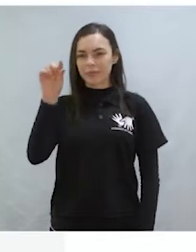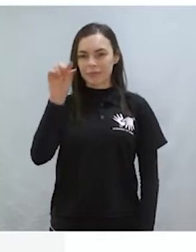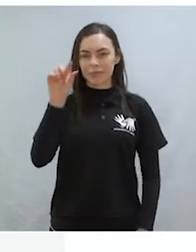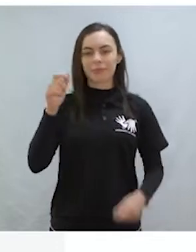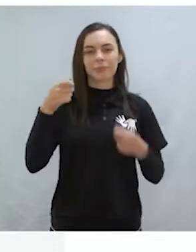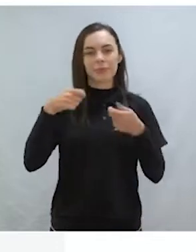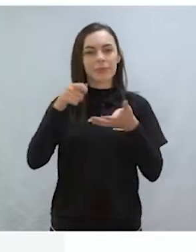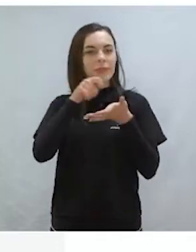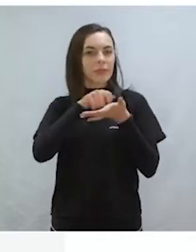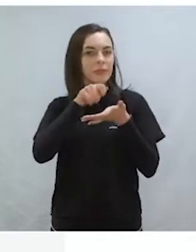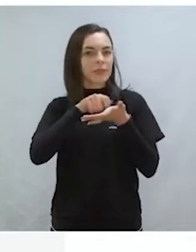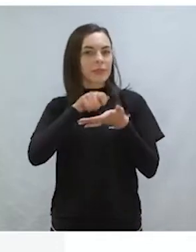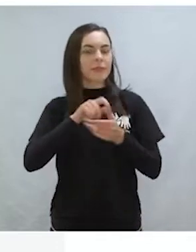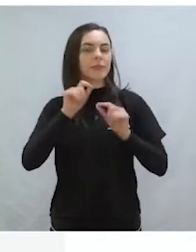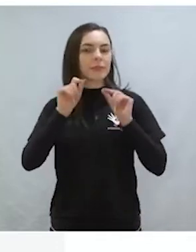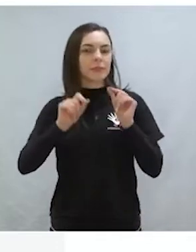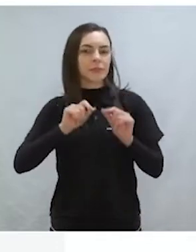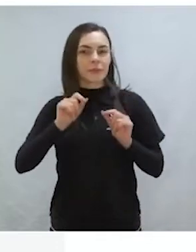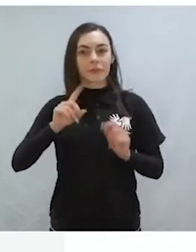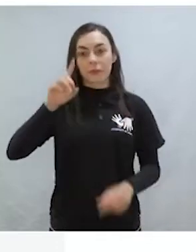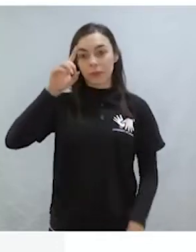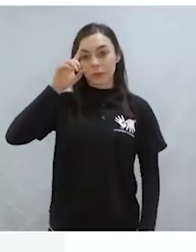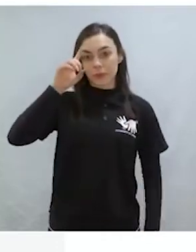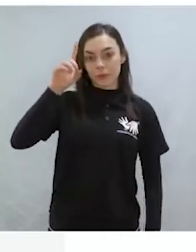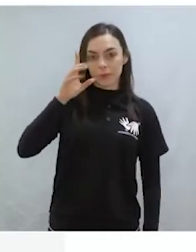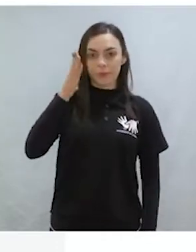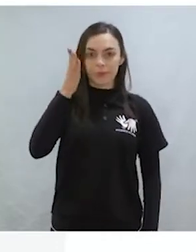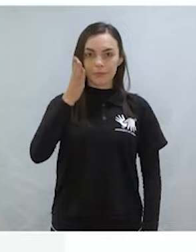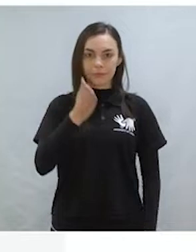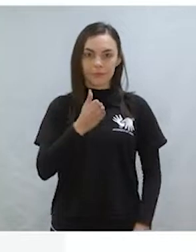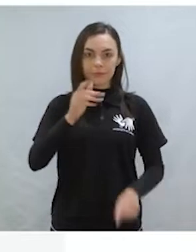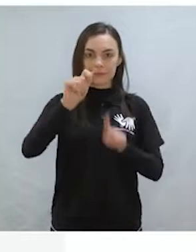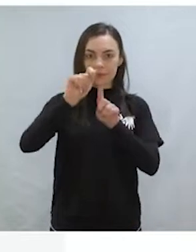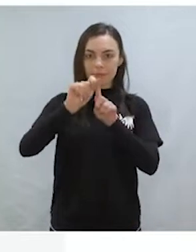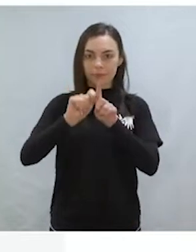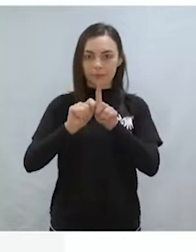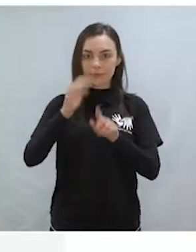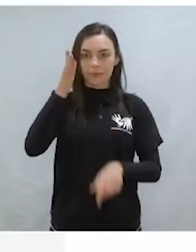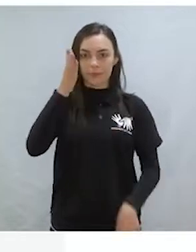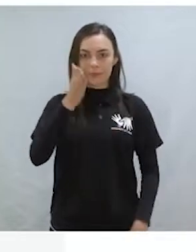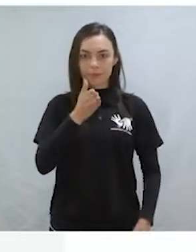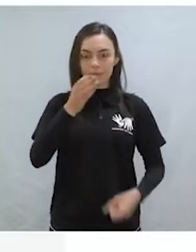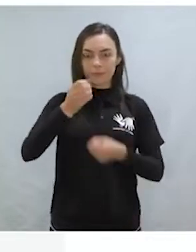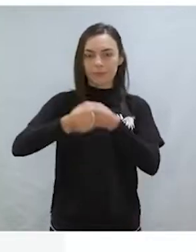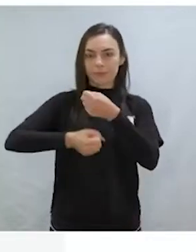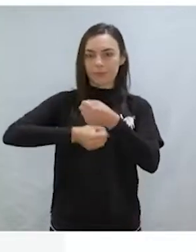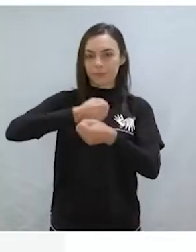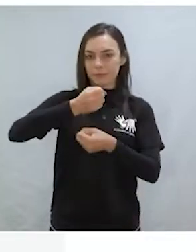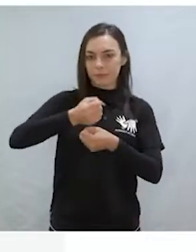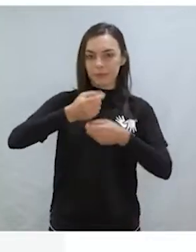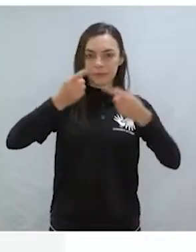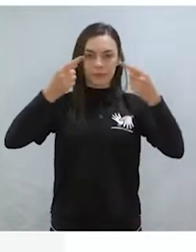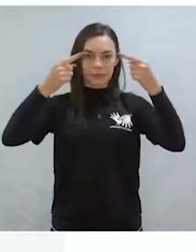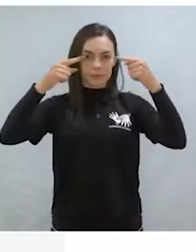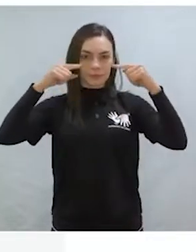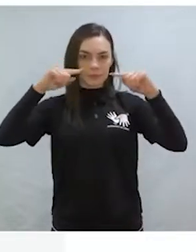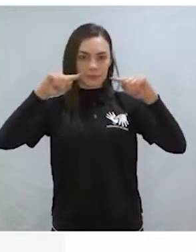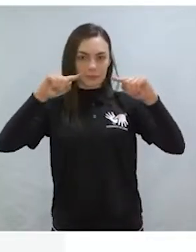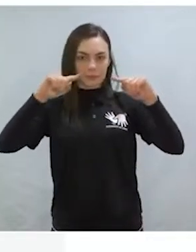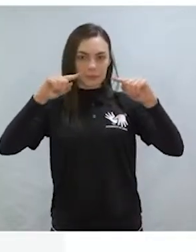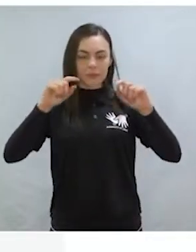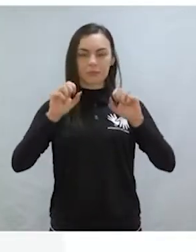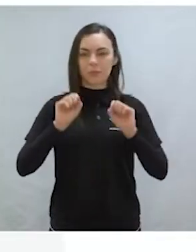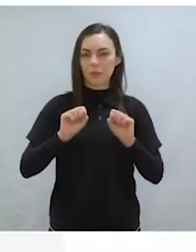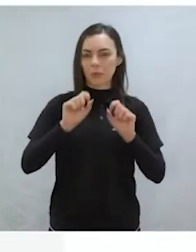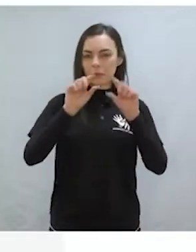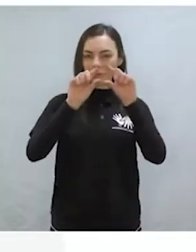o lápis. Você precisa escrever a data com o dia, o mês e o ano.